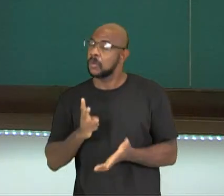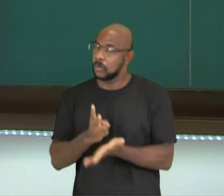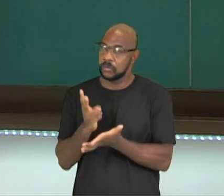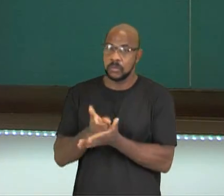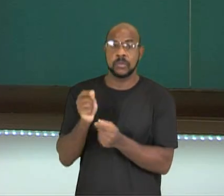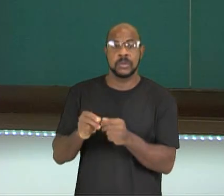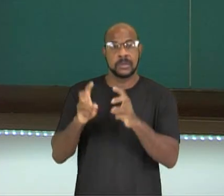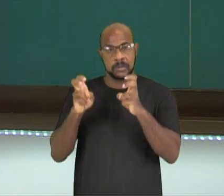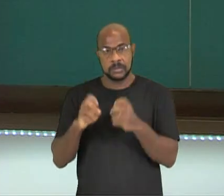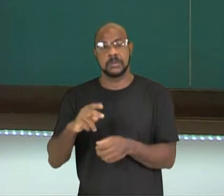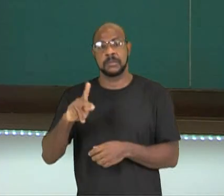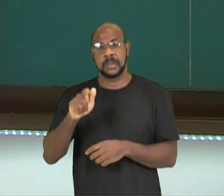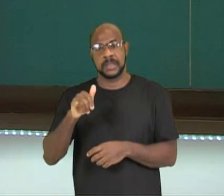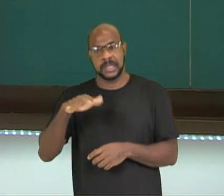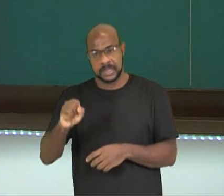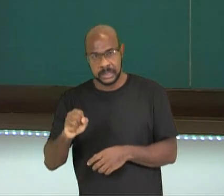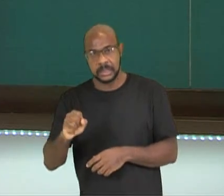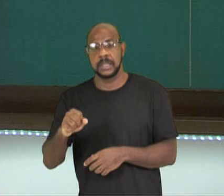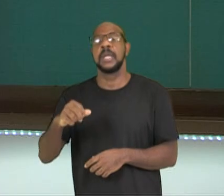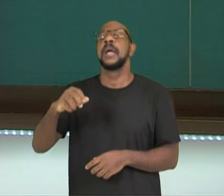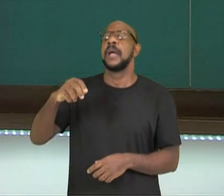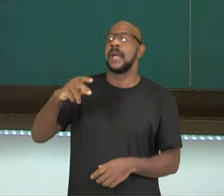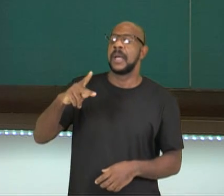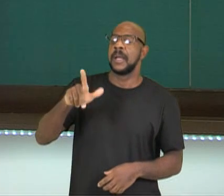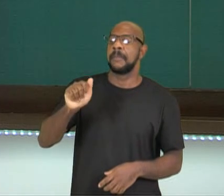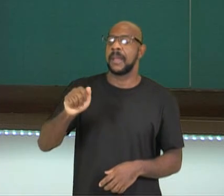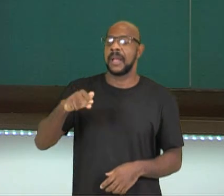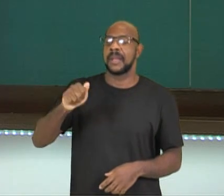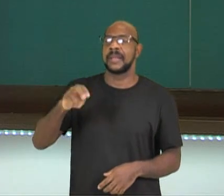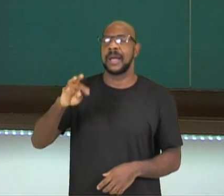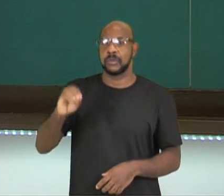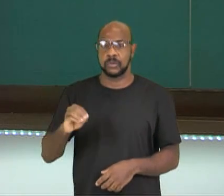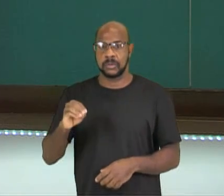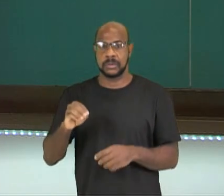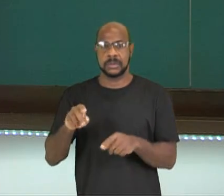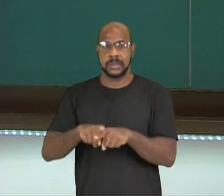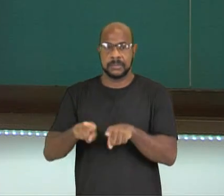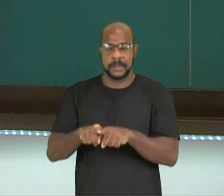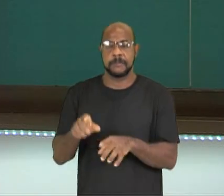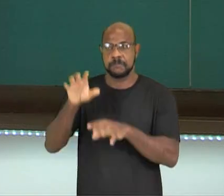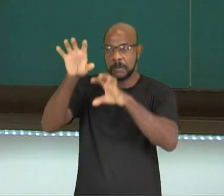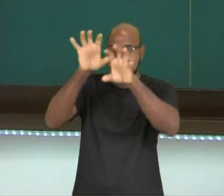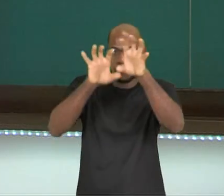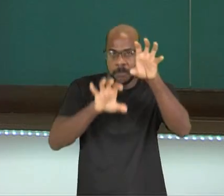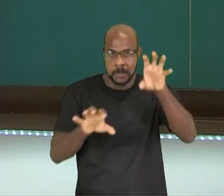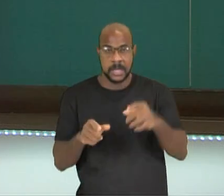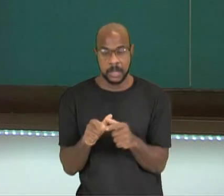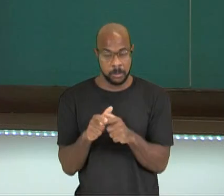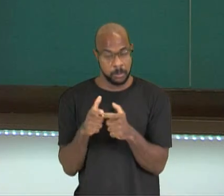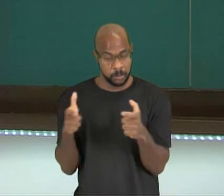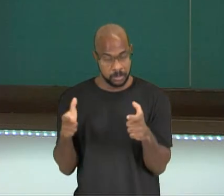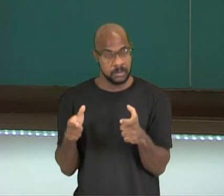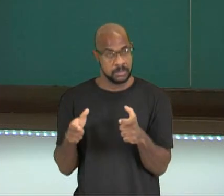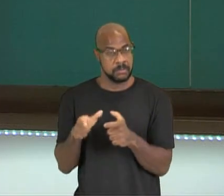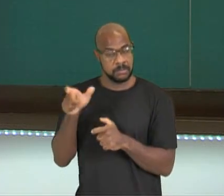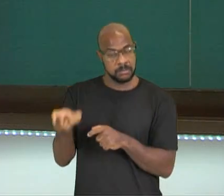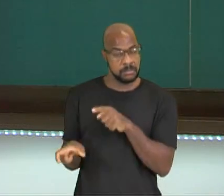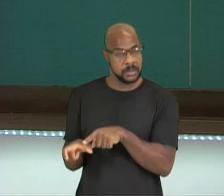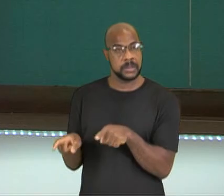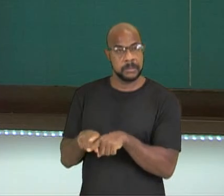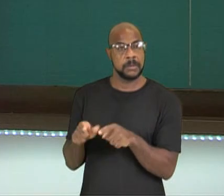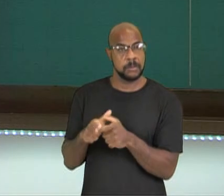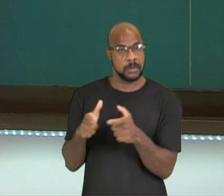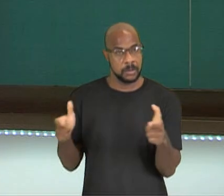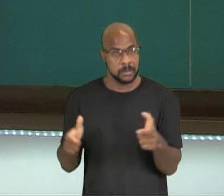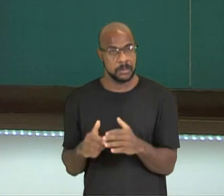de planícies e planaltos no relevo do Brasil, né? Mas ali ele ampliou, ó, planícies e terras